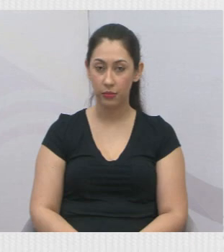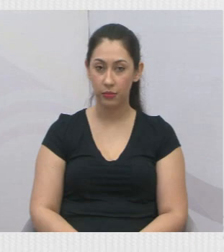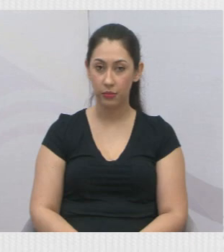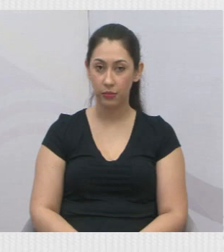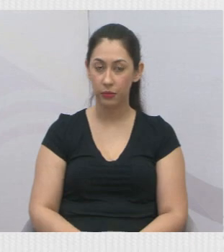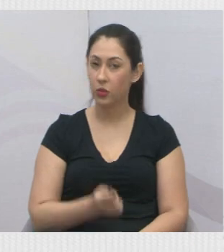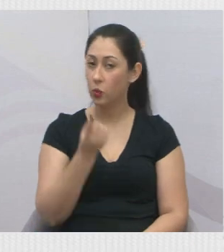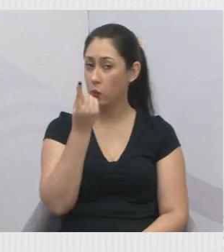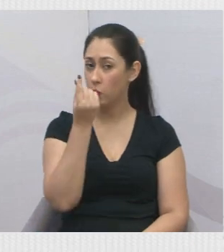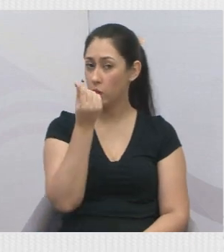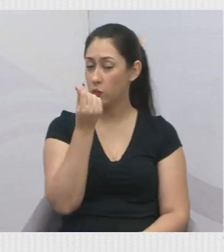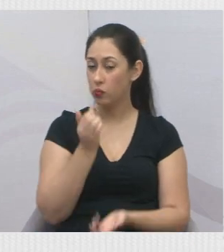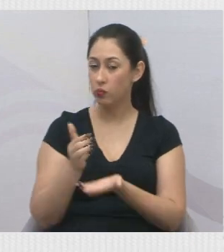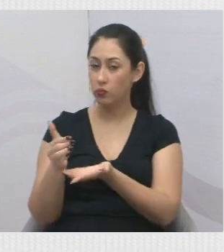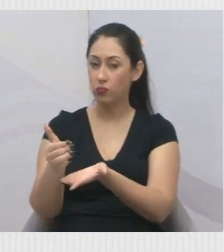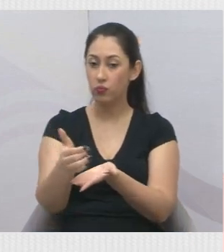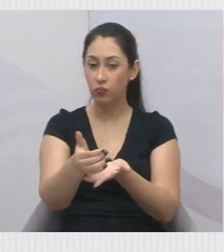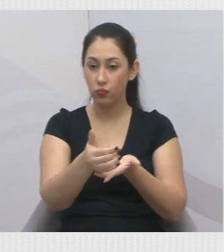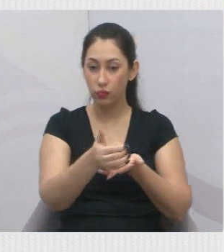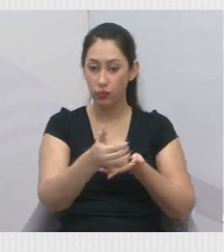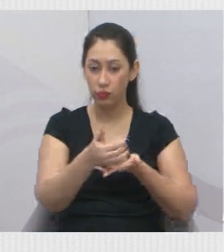Receitas.